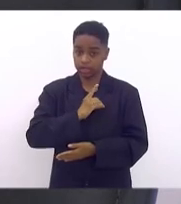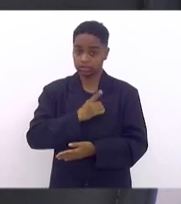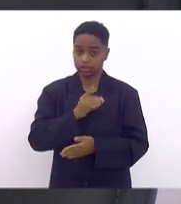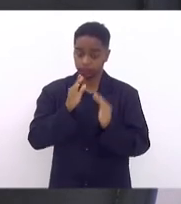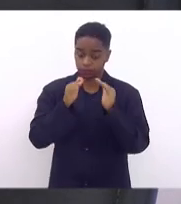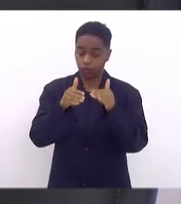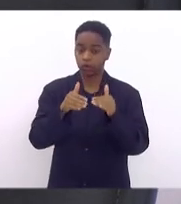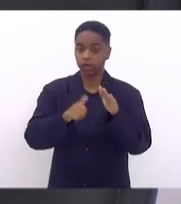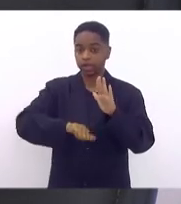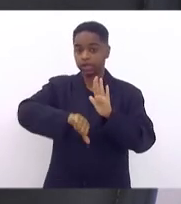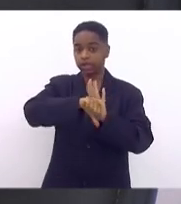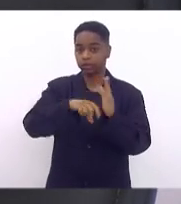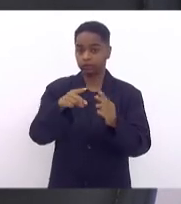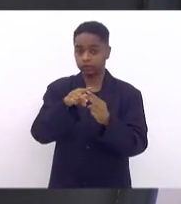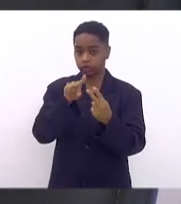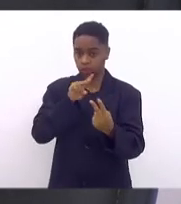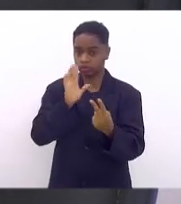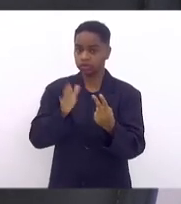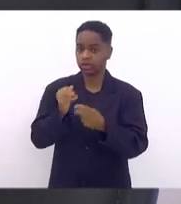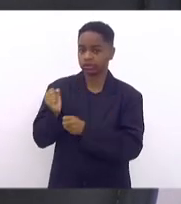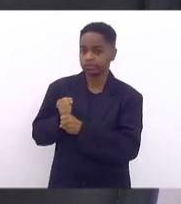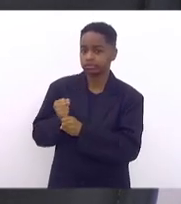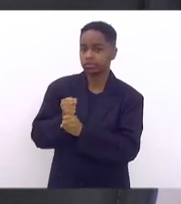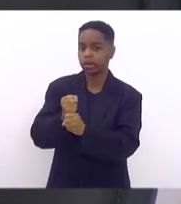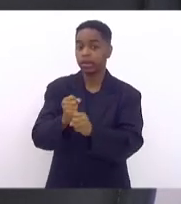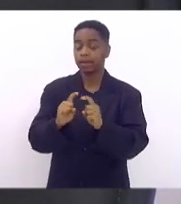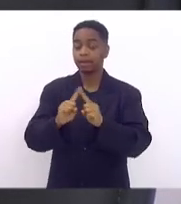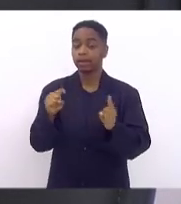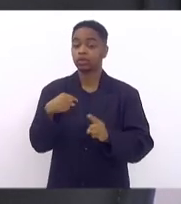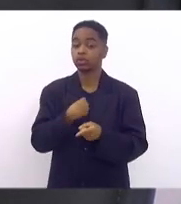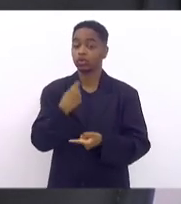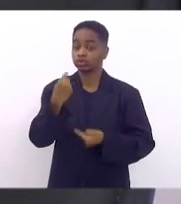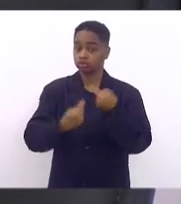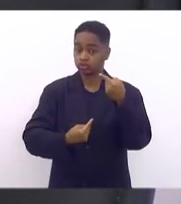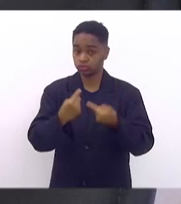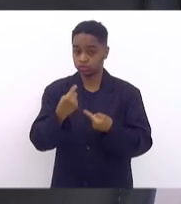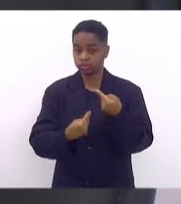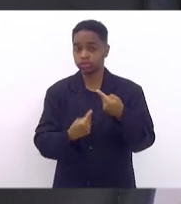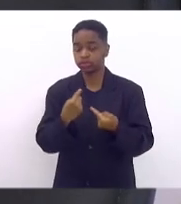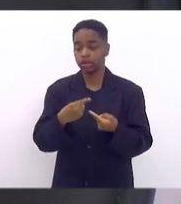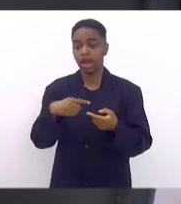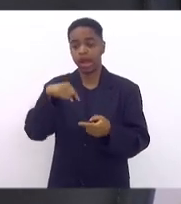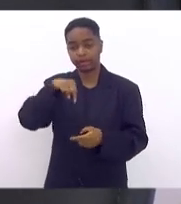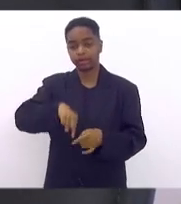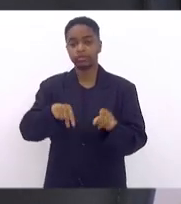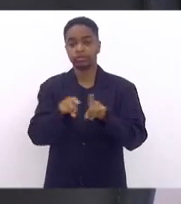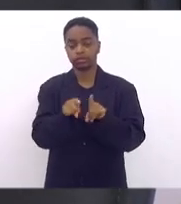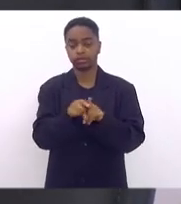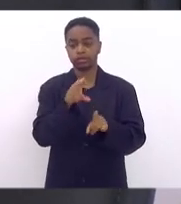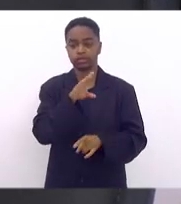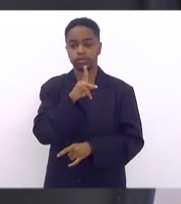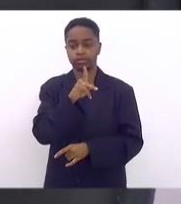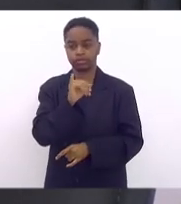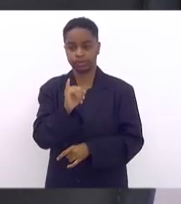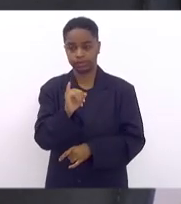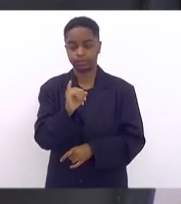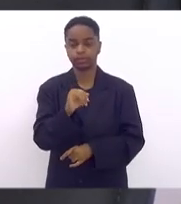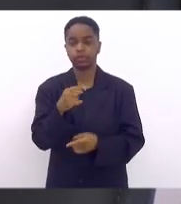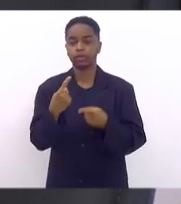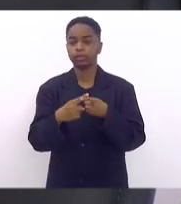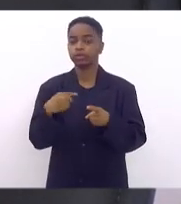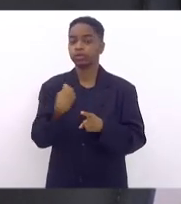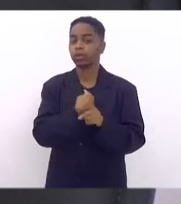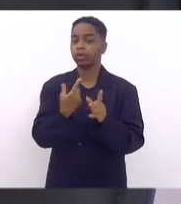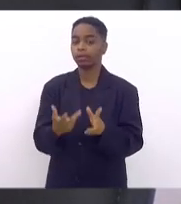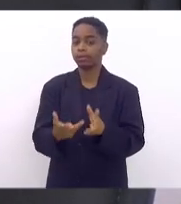virtuais já há bastante tempo, mas a gente já discute, e dentro dessa CPI é, já foi verificada